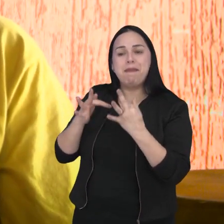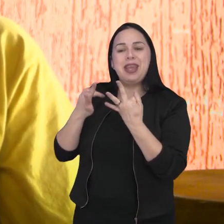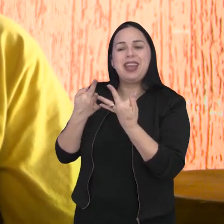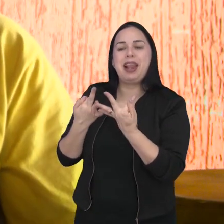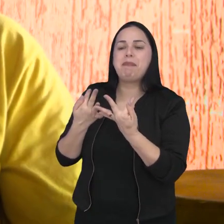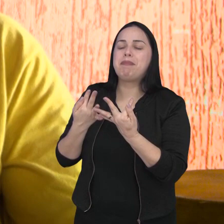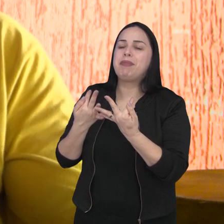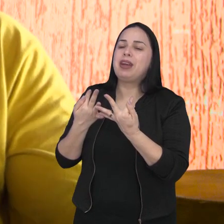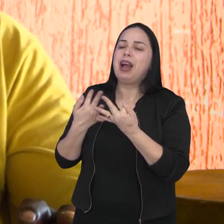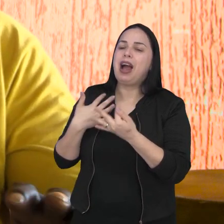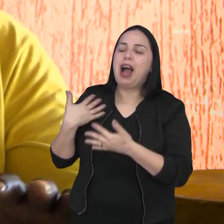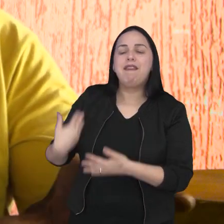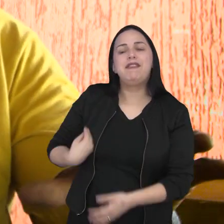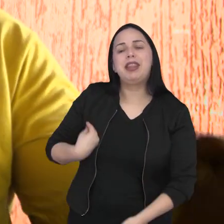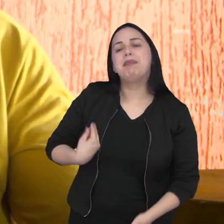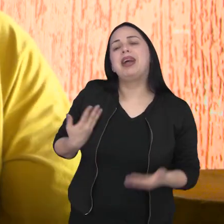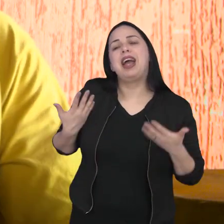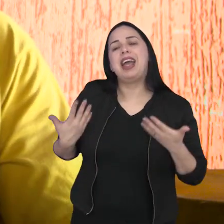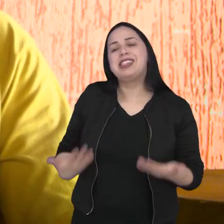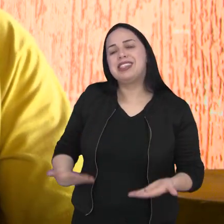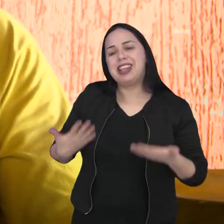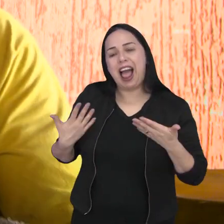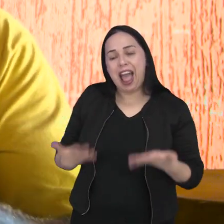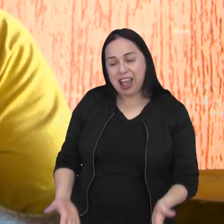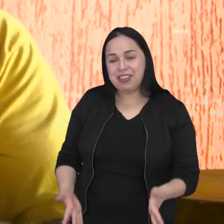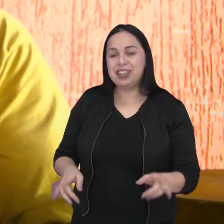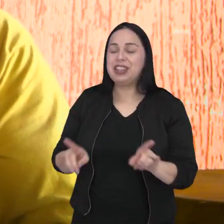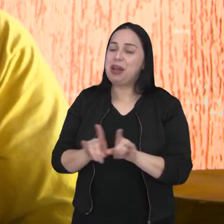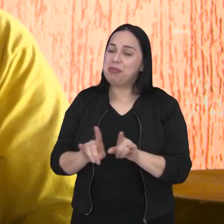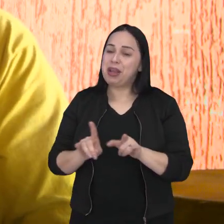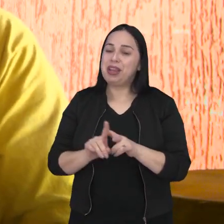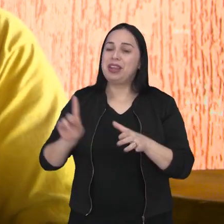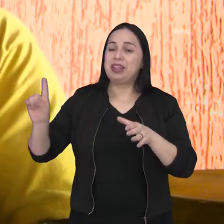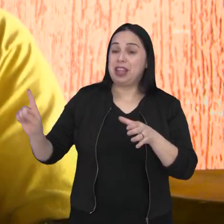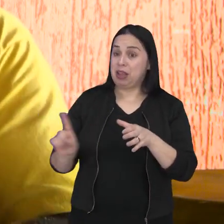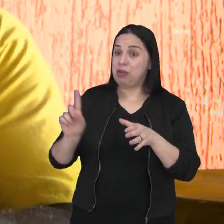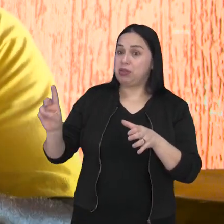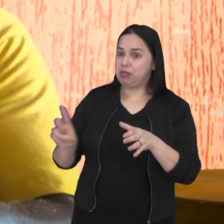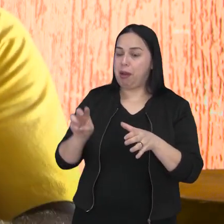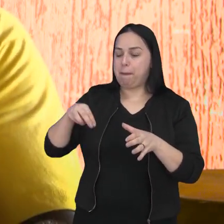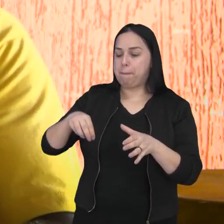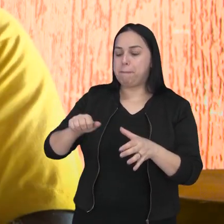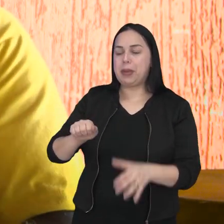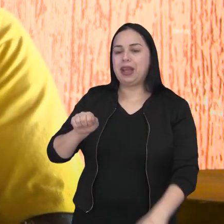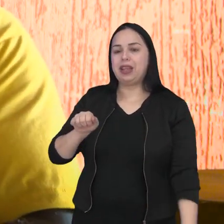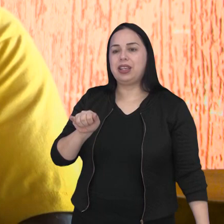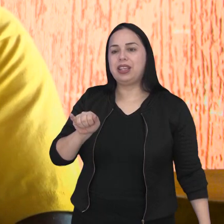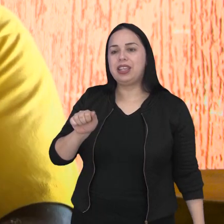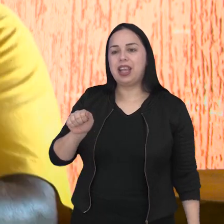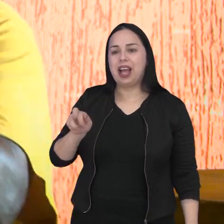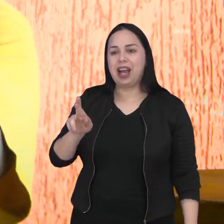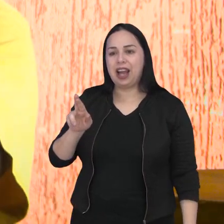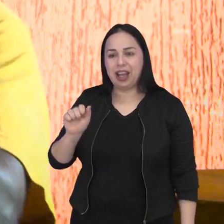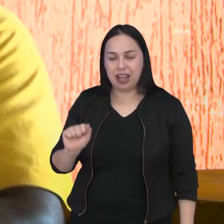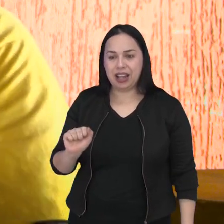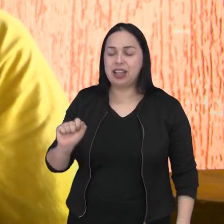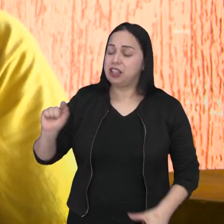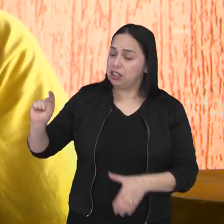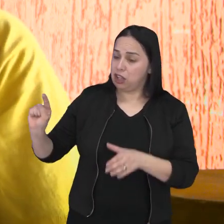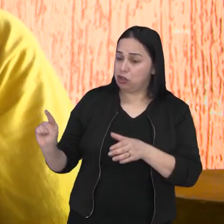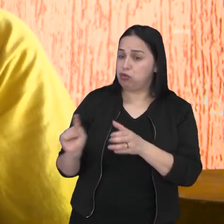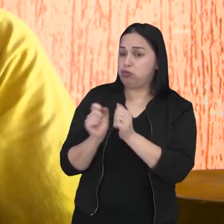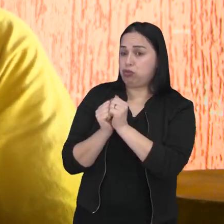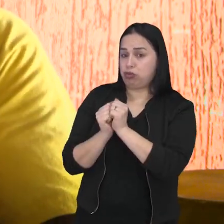sogra, fica bem mais fácil. E a gente também tem uns agregados também, né? No caso da